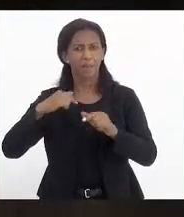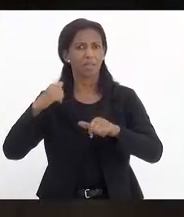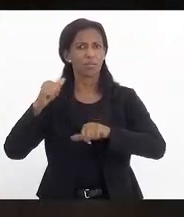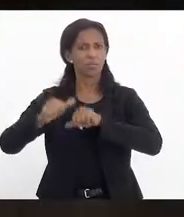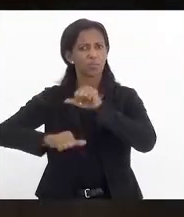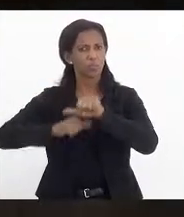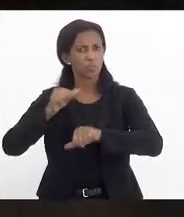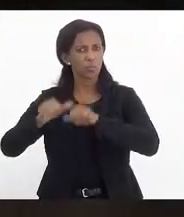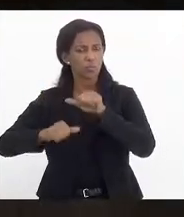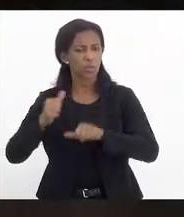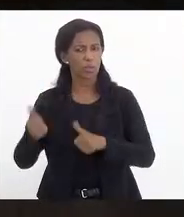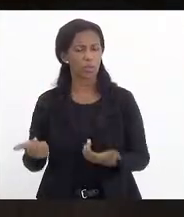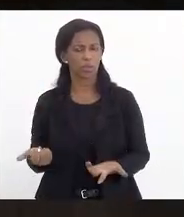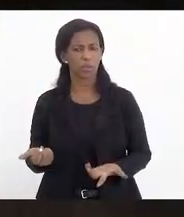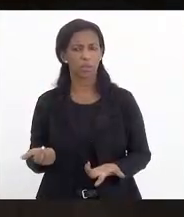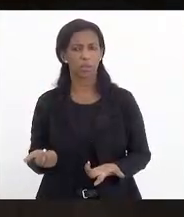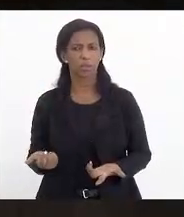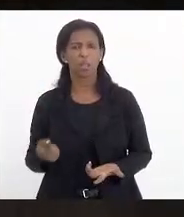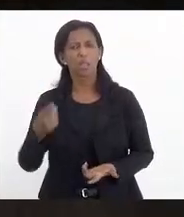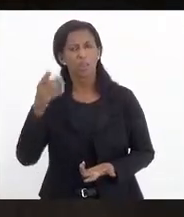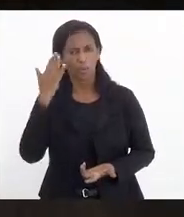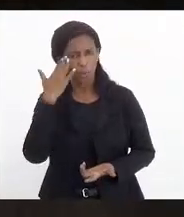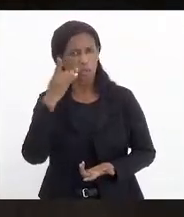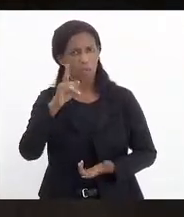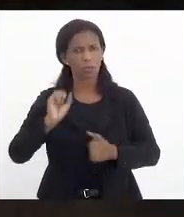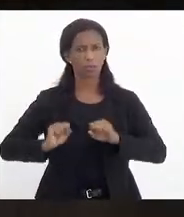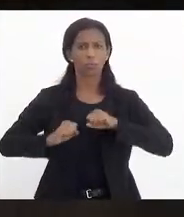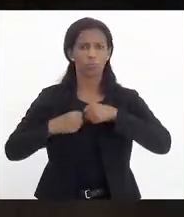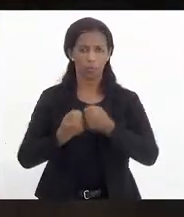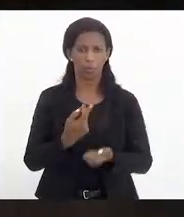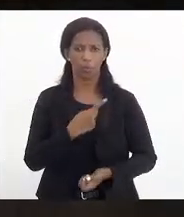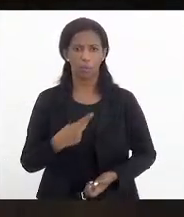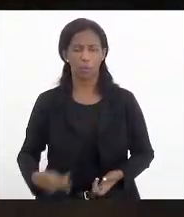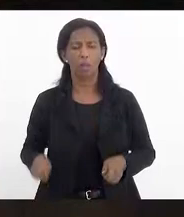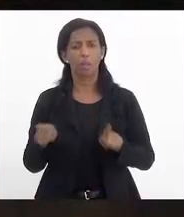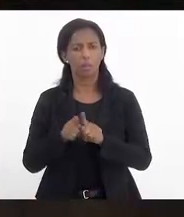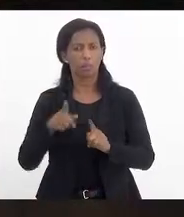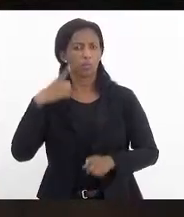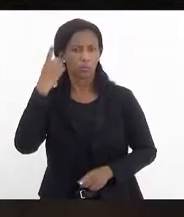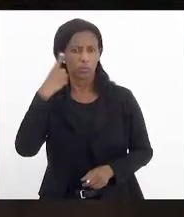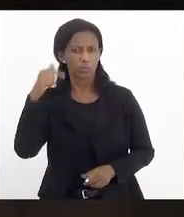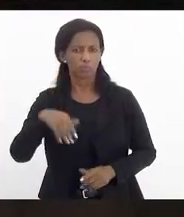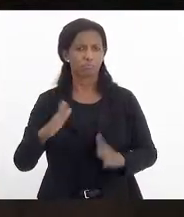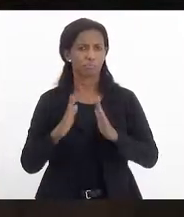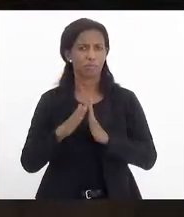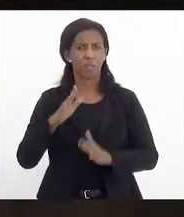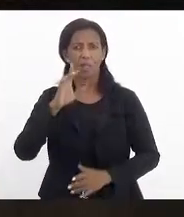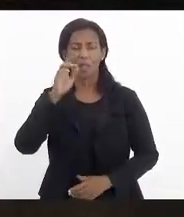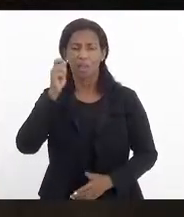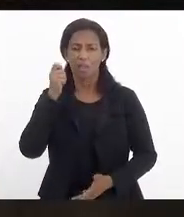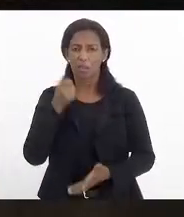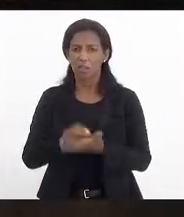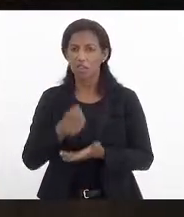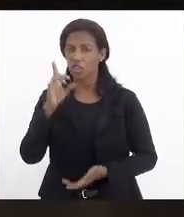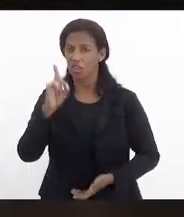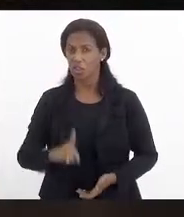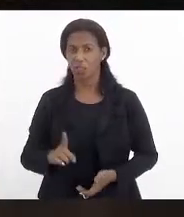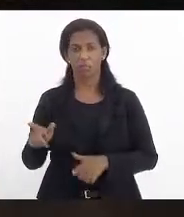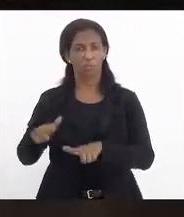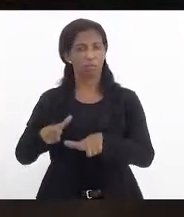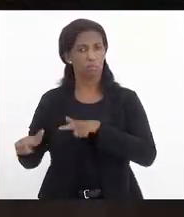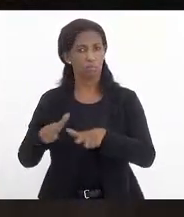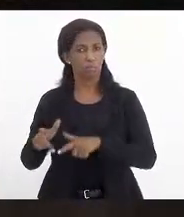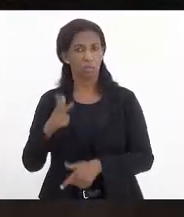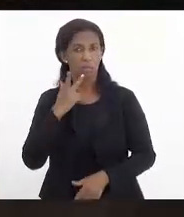não obstante o esforço que Vossa Excelência tem feito, vários deputados dessa casa, para garantir os direitos dos servidores, a gente